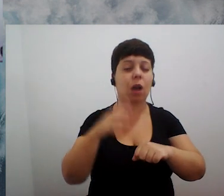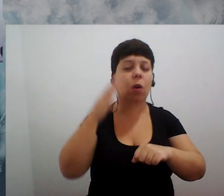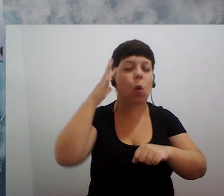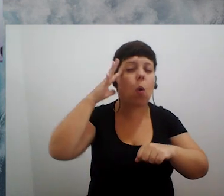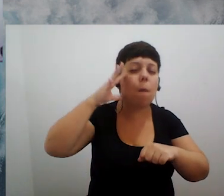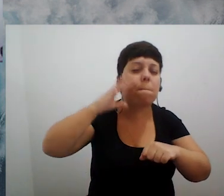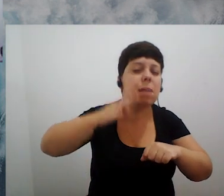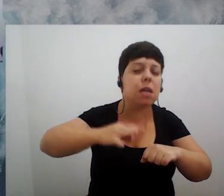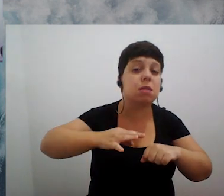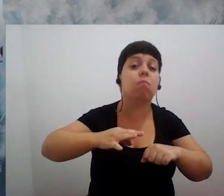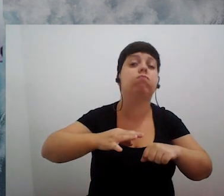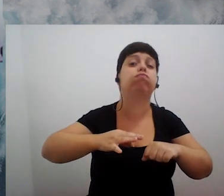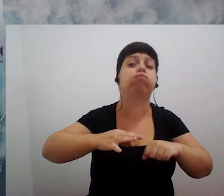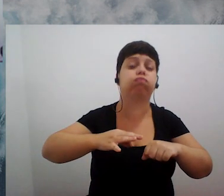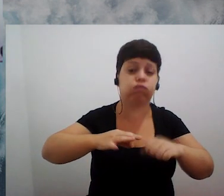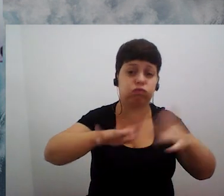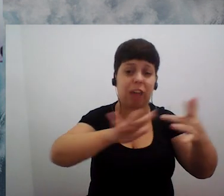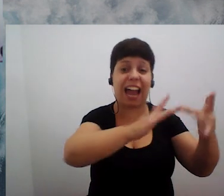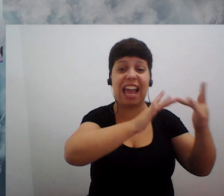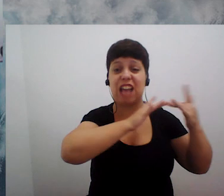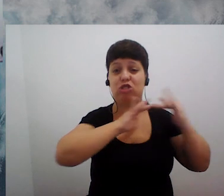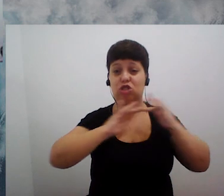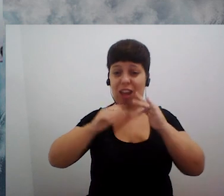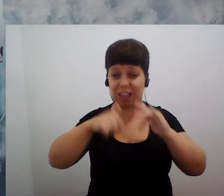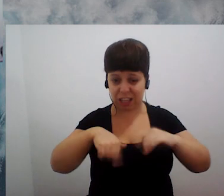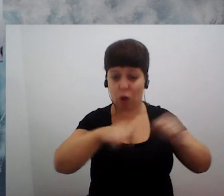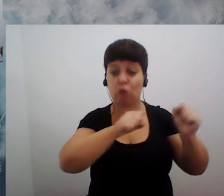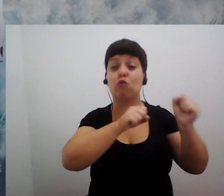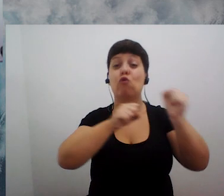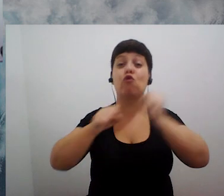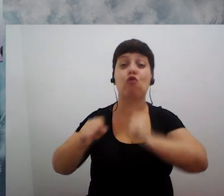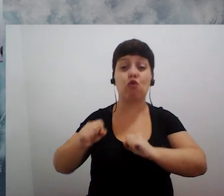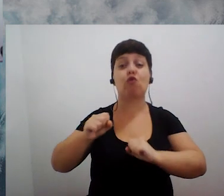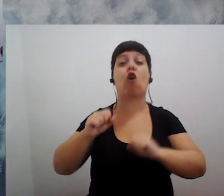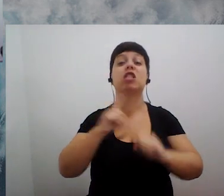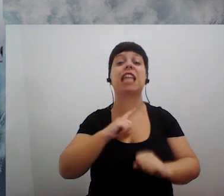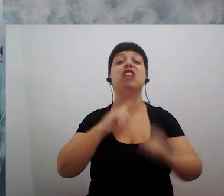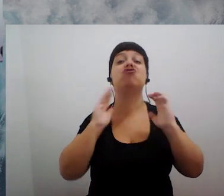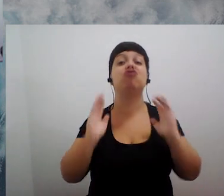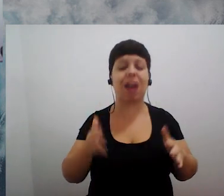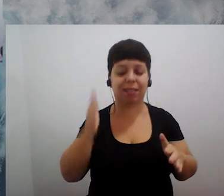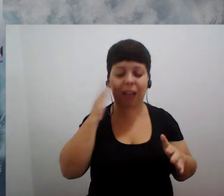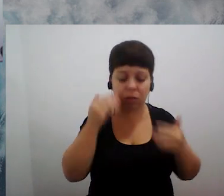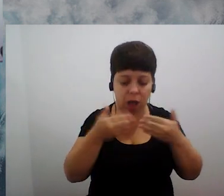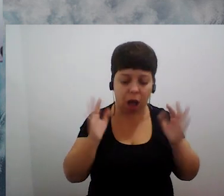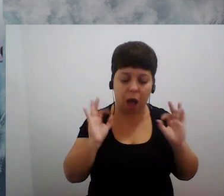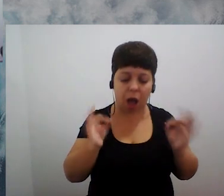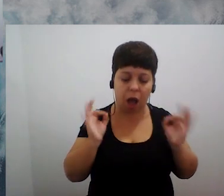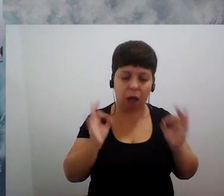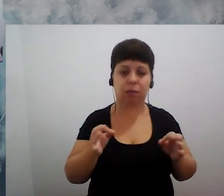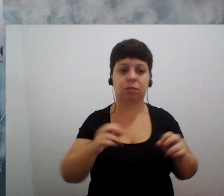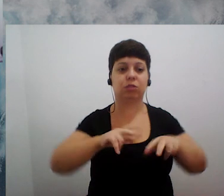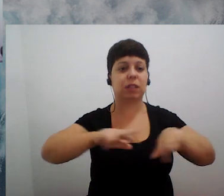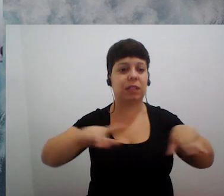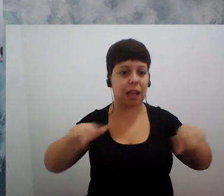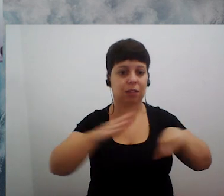nossa rede tem, que a nossa rede de cultura da periferia tem. A potência da nossa produção,